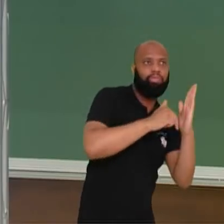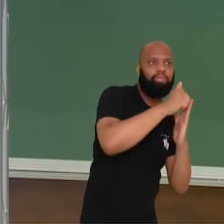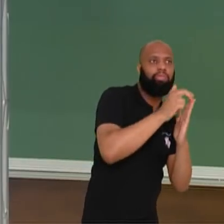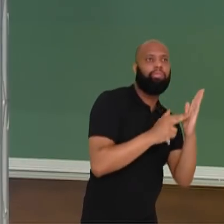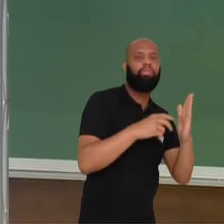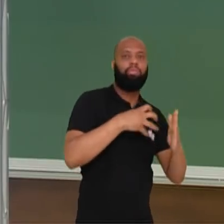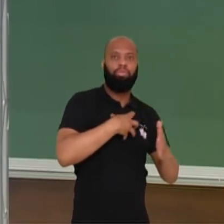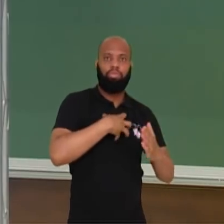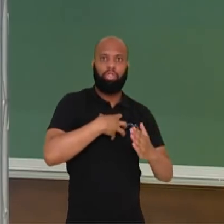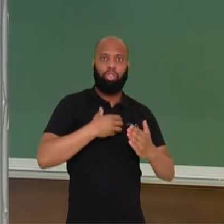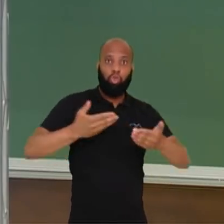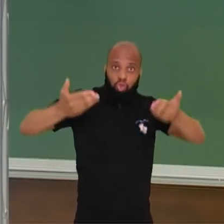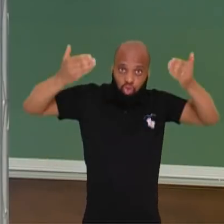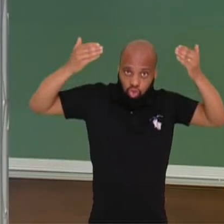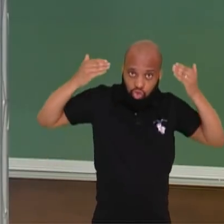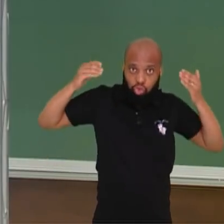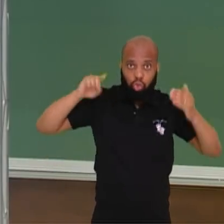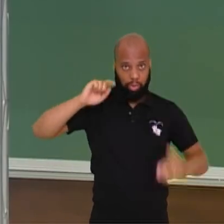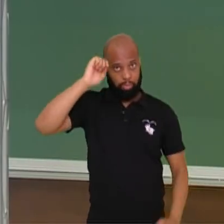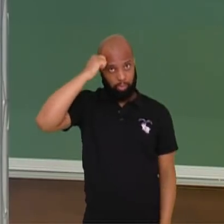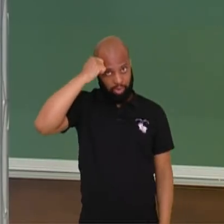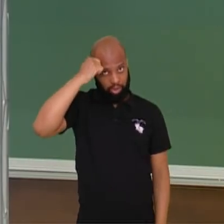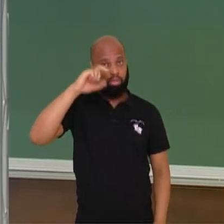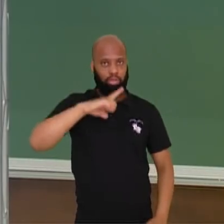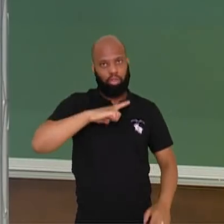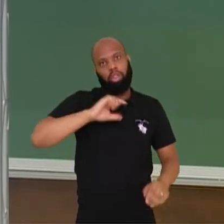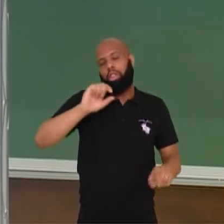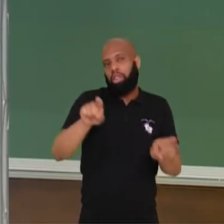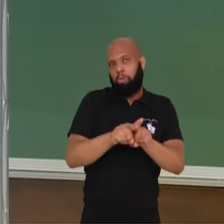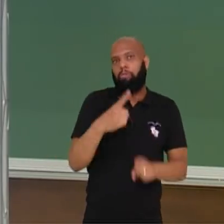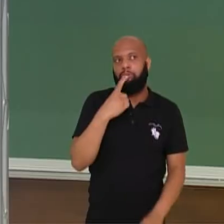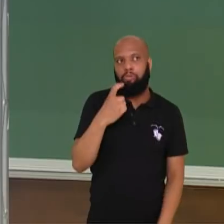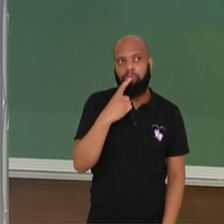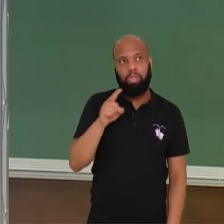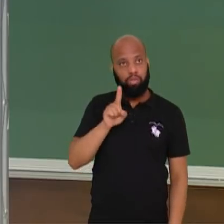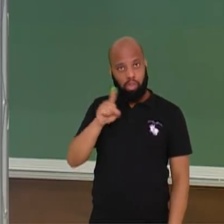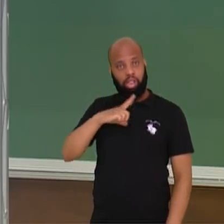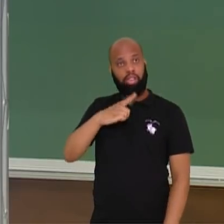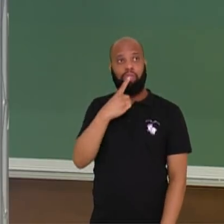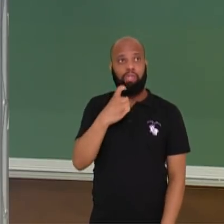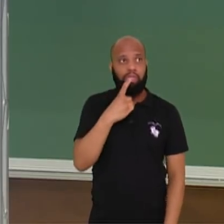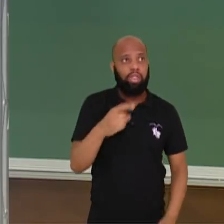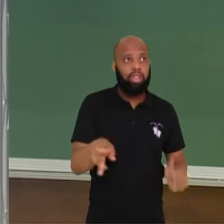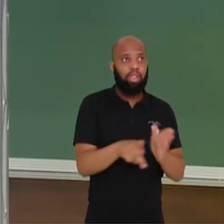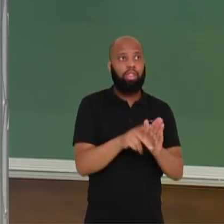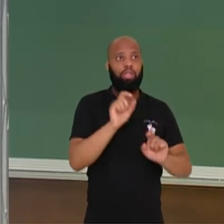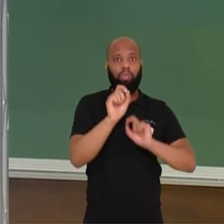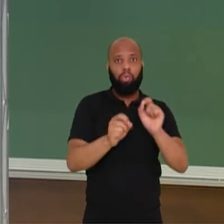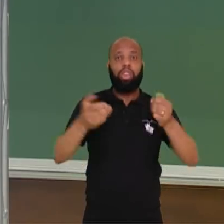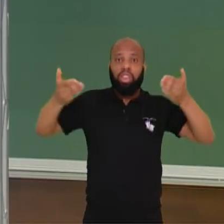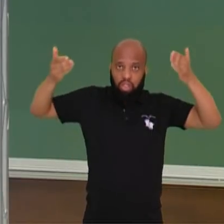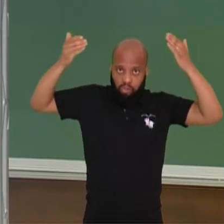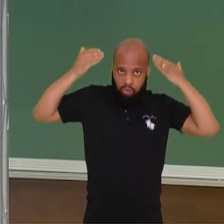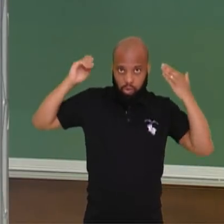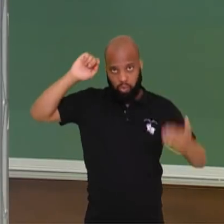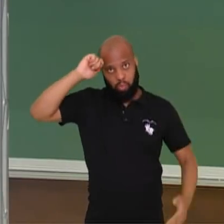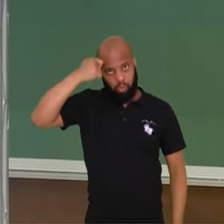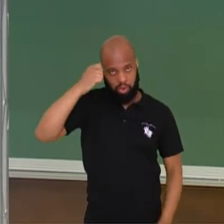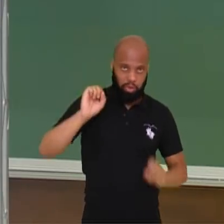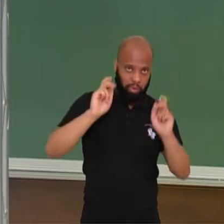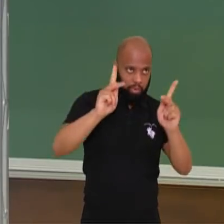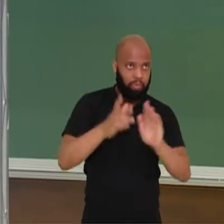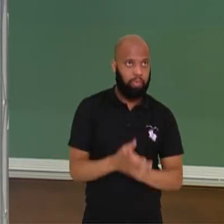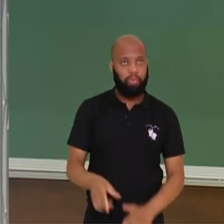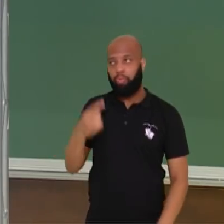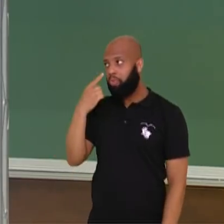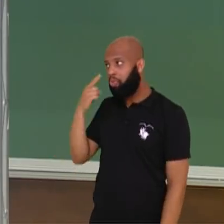fundo vermelho, ou as que, como nesta imagem, são vermelhas sobre um fundo negro, ok? Nessa